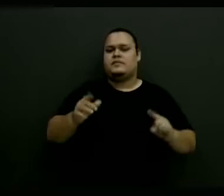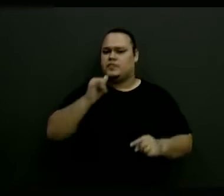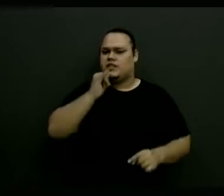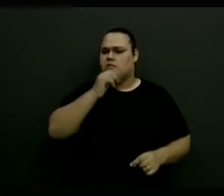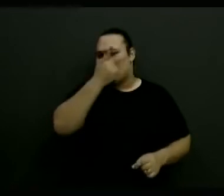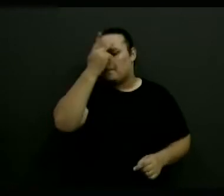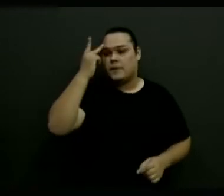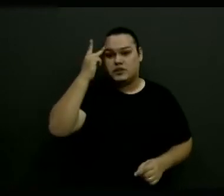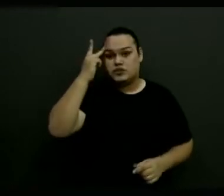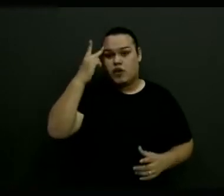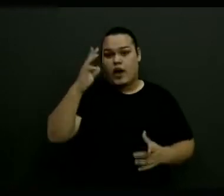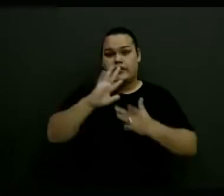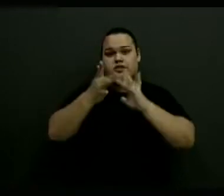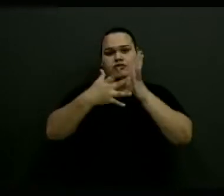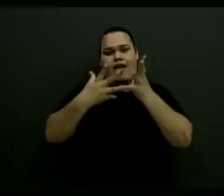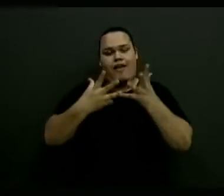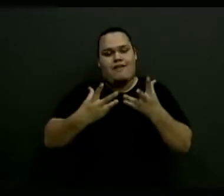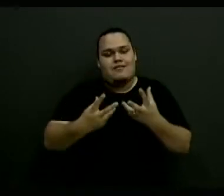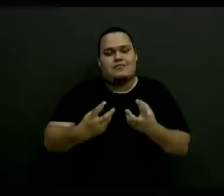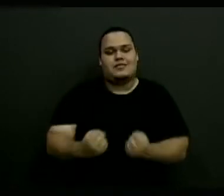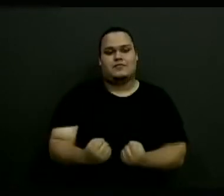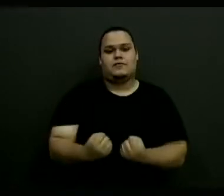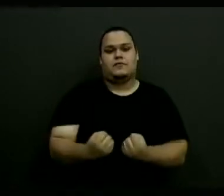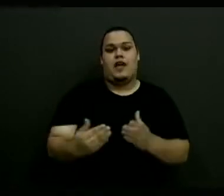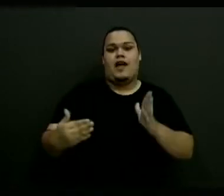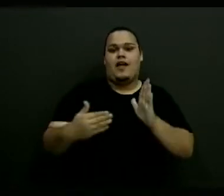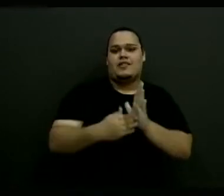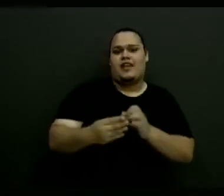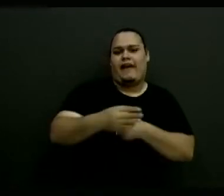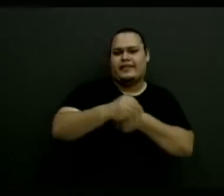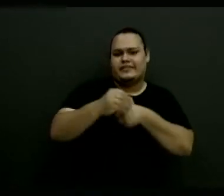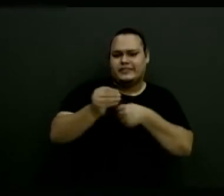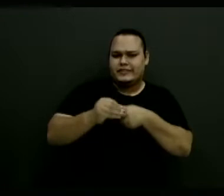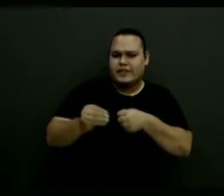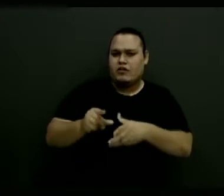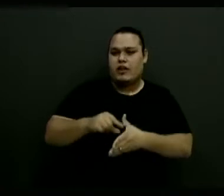até ser formado como um líder de célula, são 7 meses.